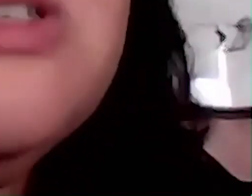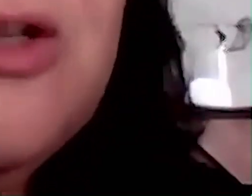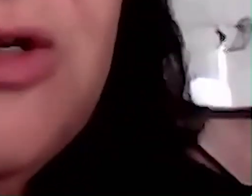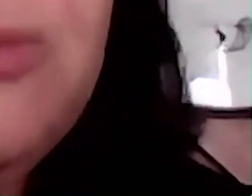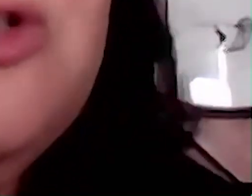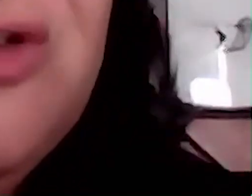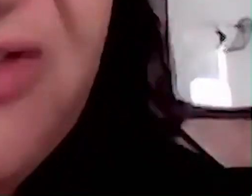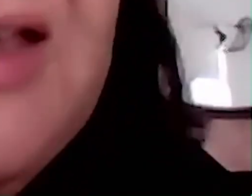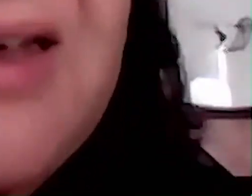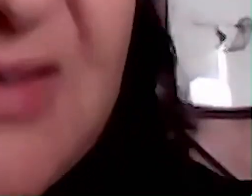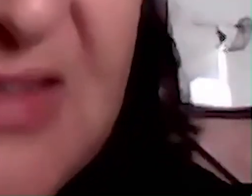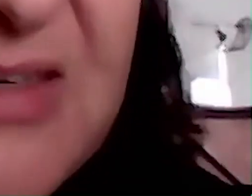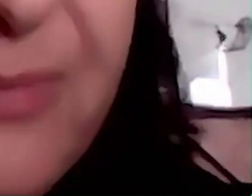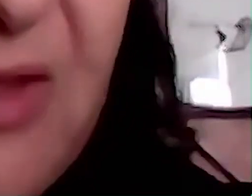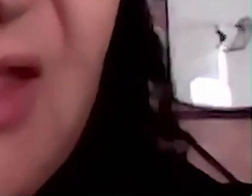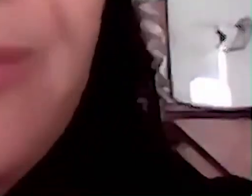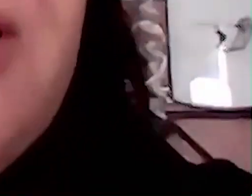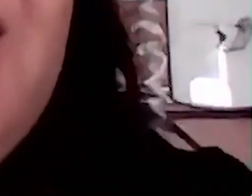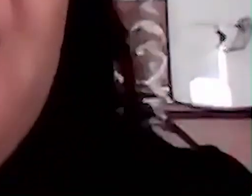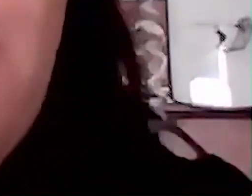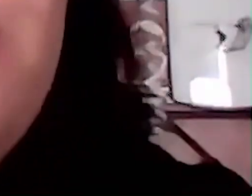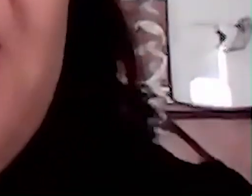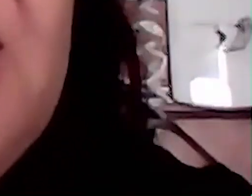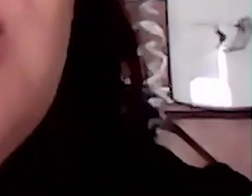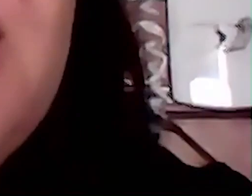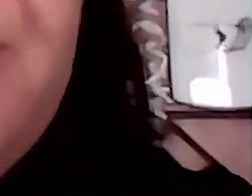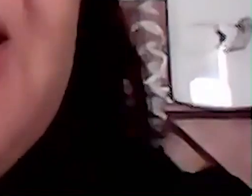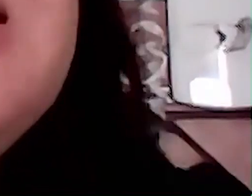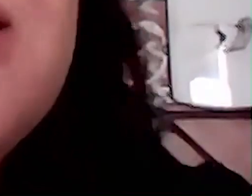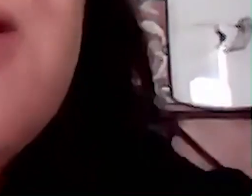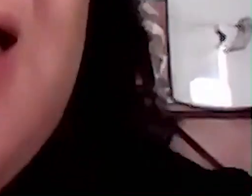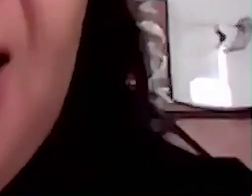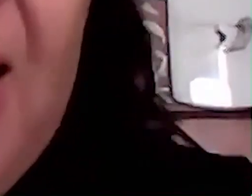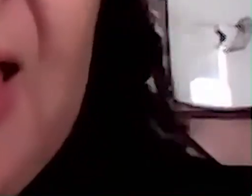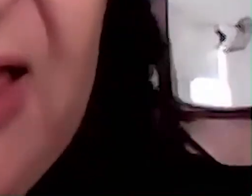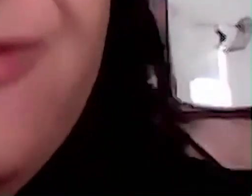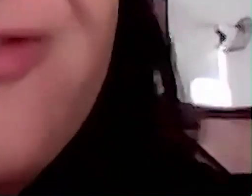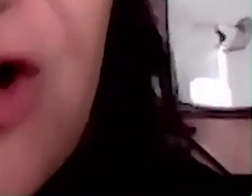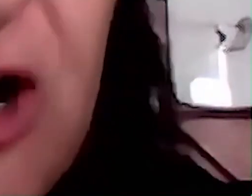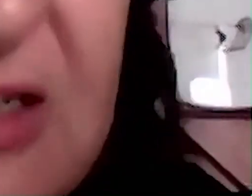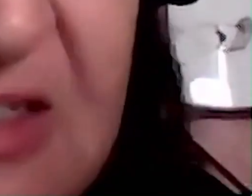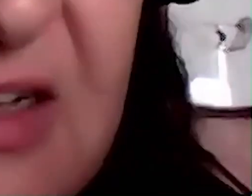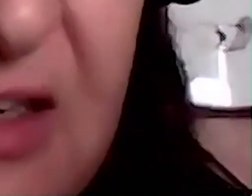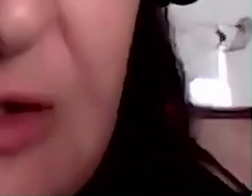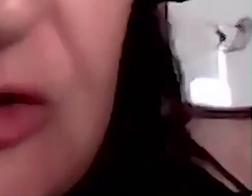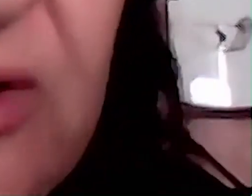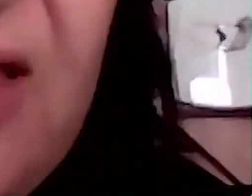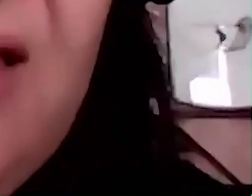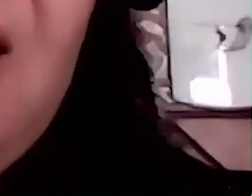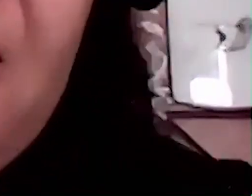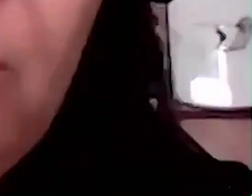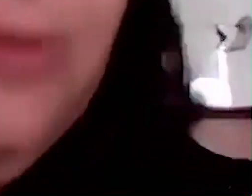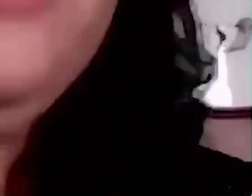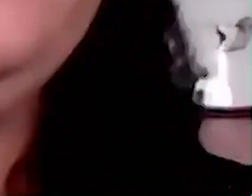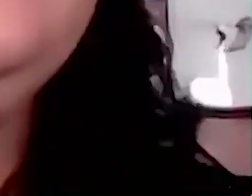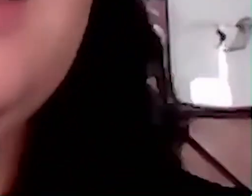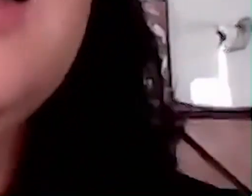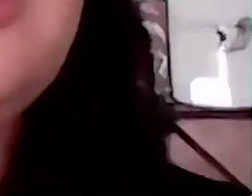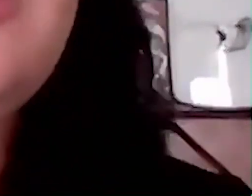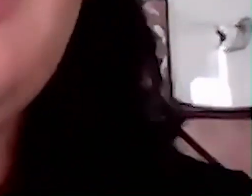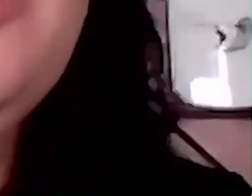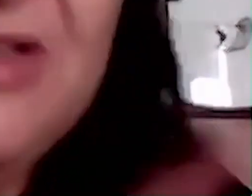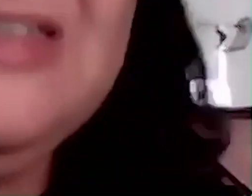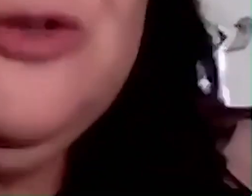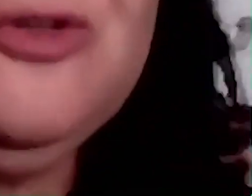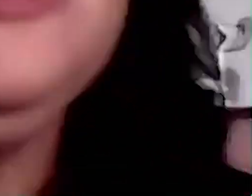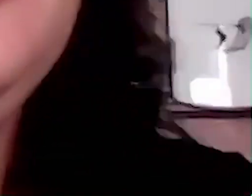justiça como sinônimo de vingança, porque realmente a imprensa ela reforça isso, que não é uma